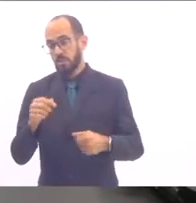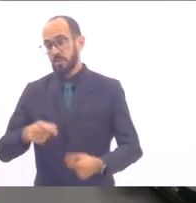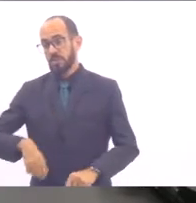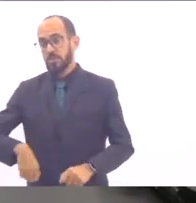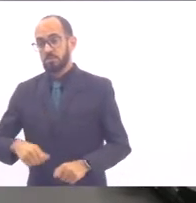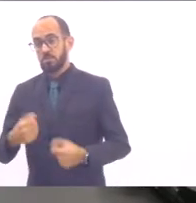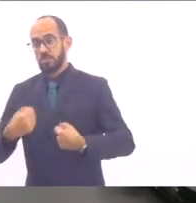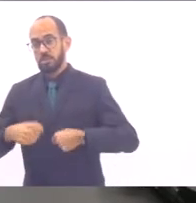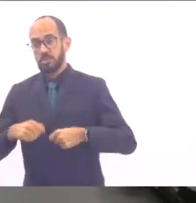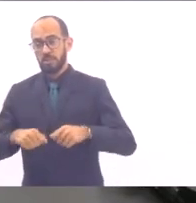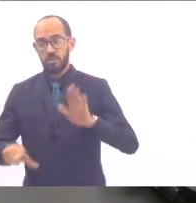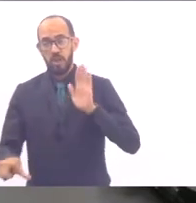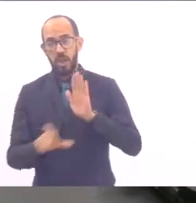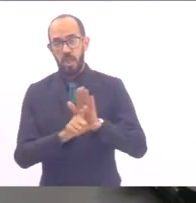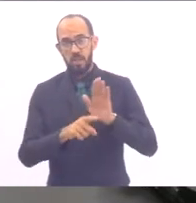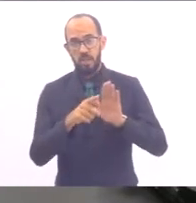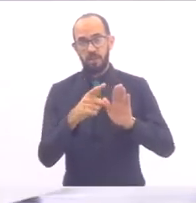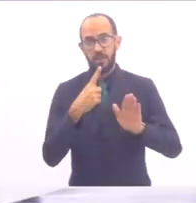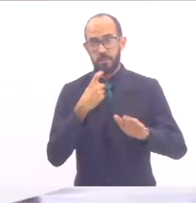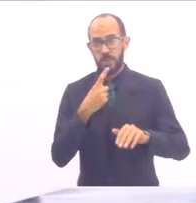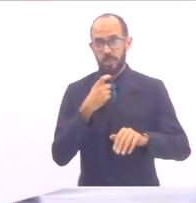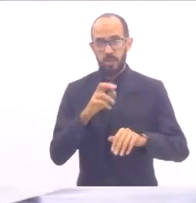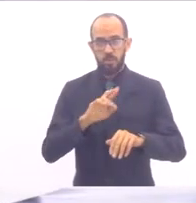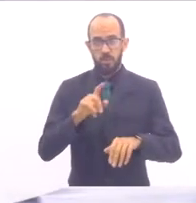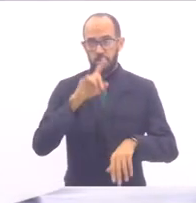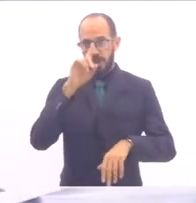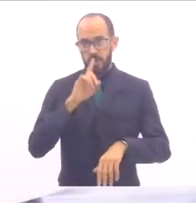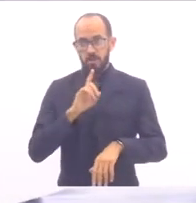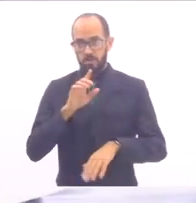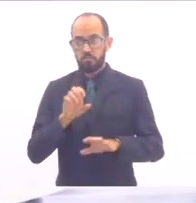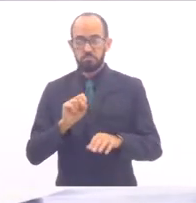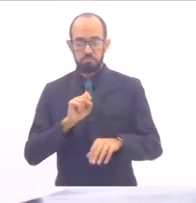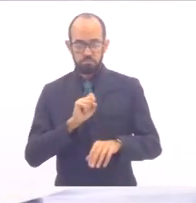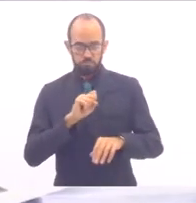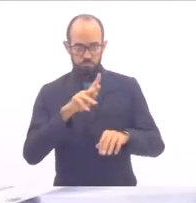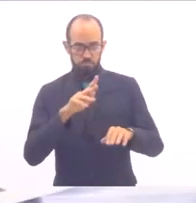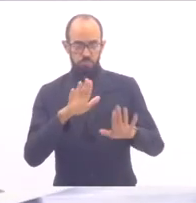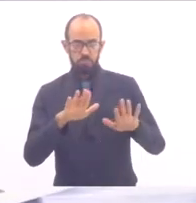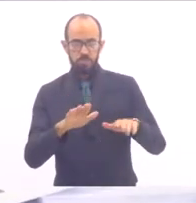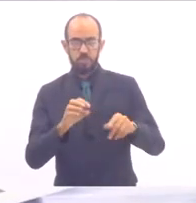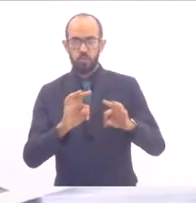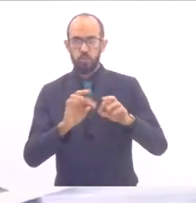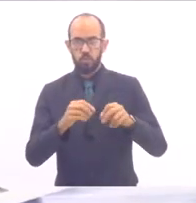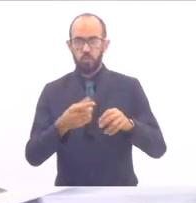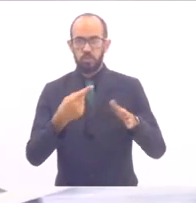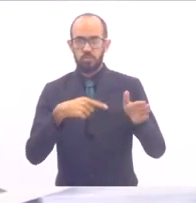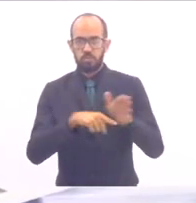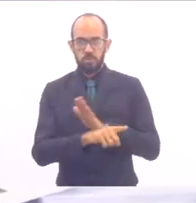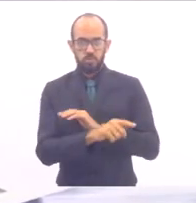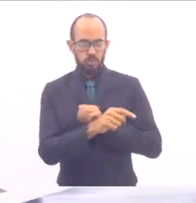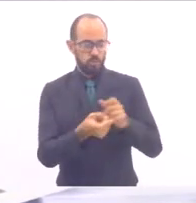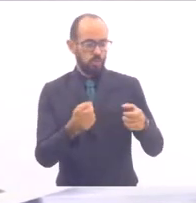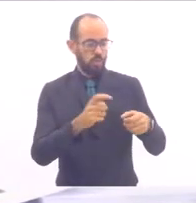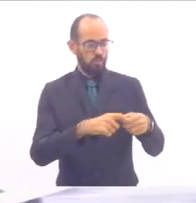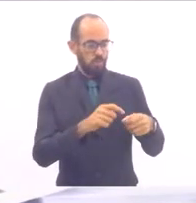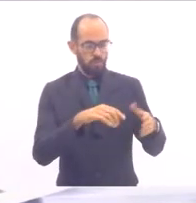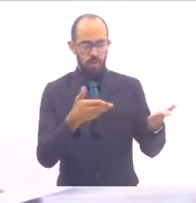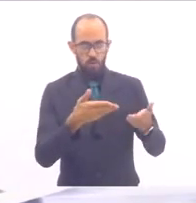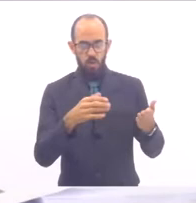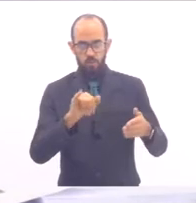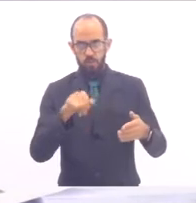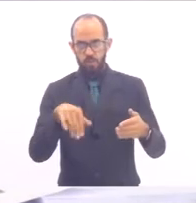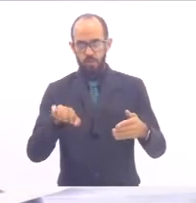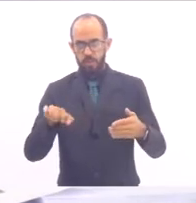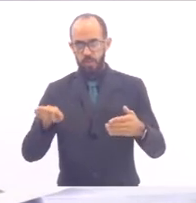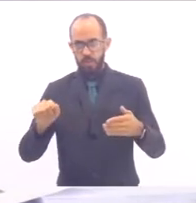clarinho. Está aqui. Muito bem, então agora devolvemos com essas perguntas todas, devolvemos para a CEAS e para o INEA, para